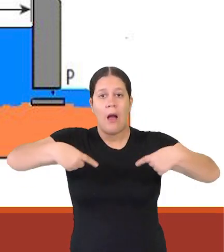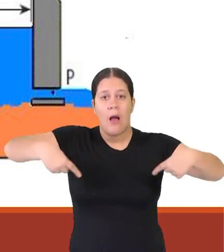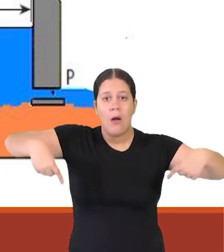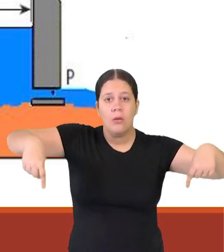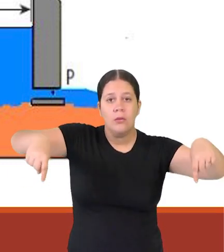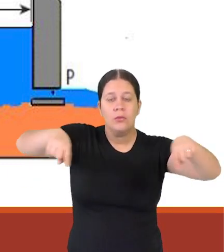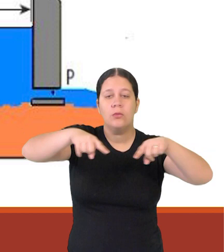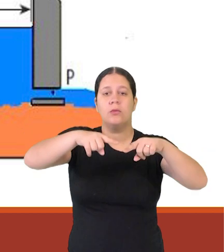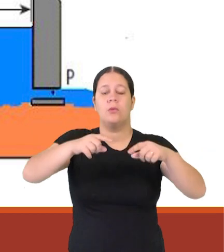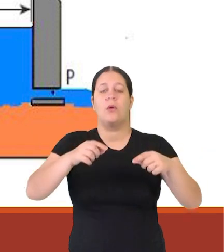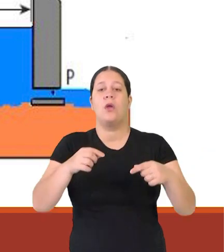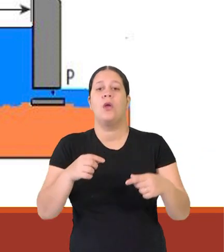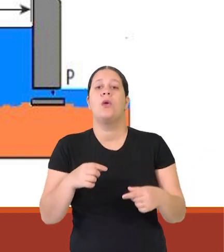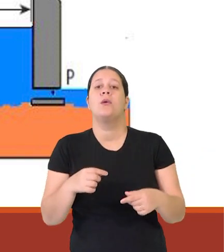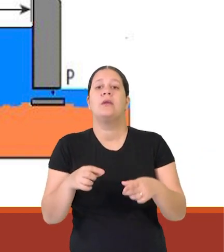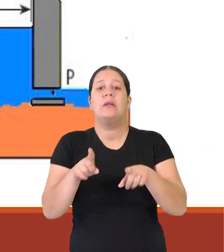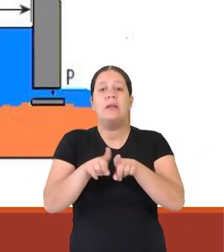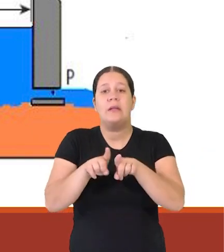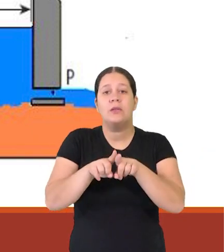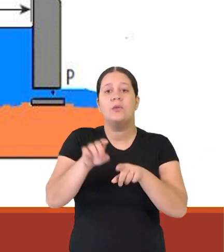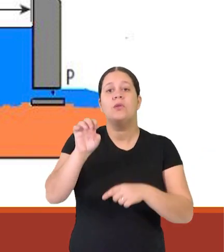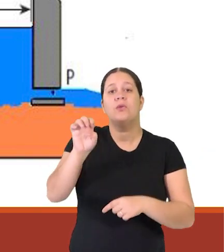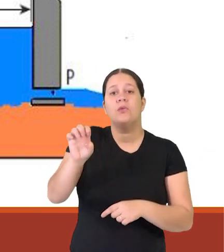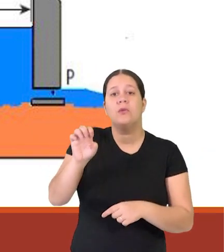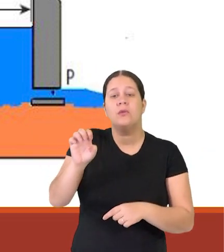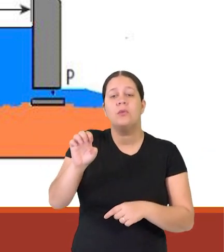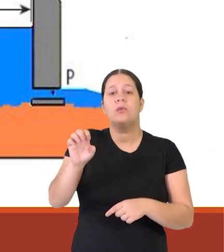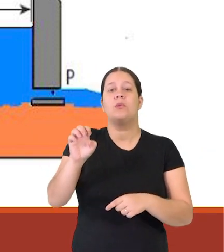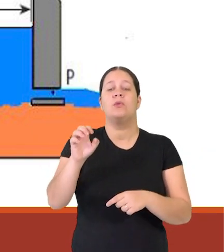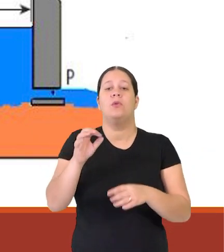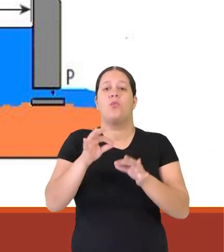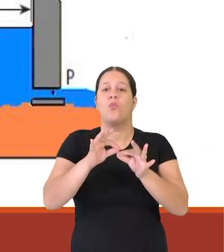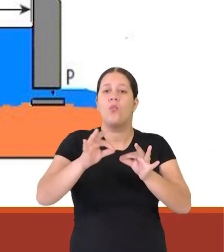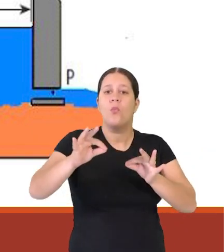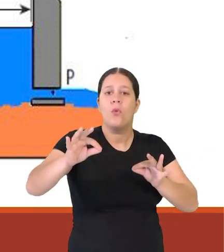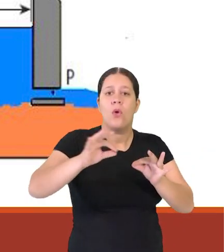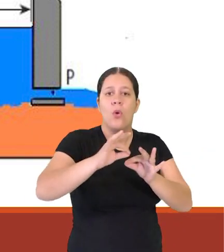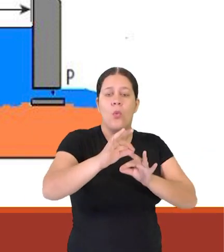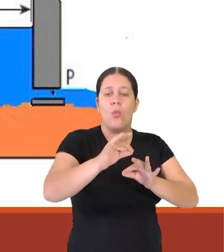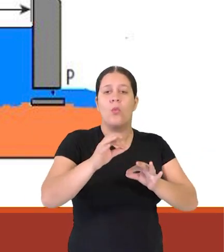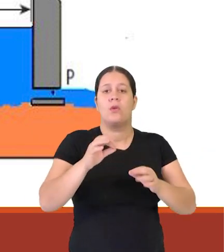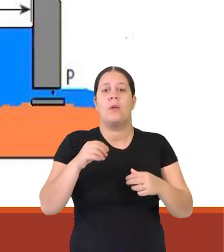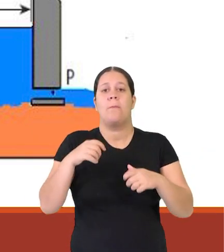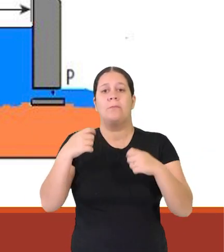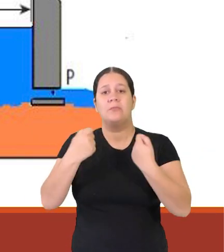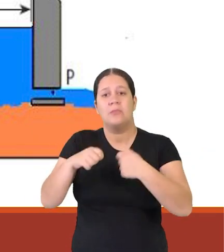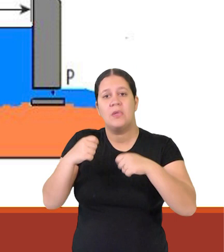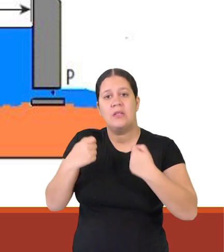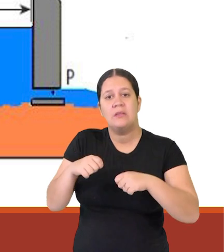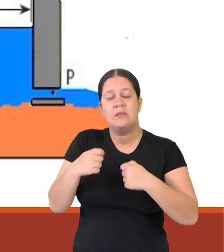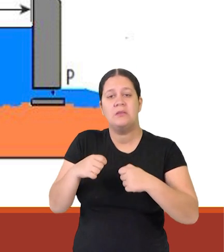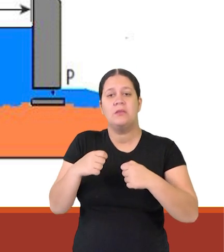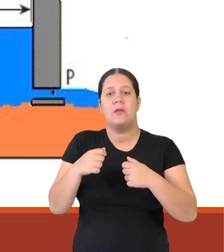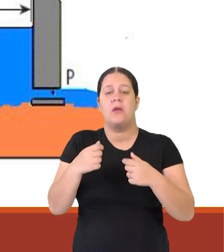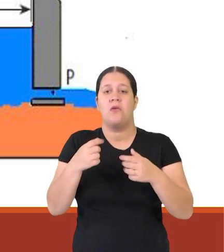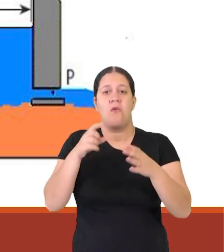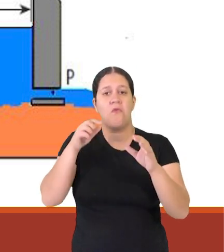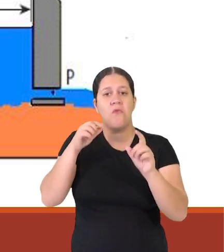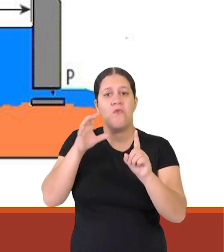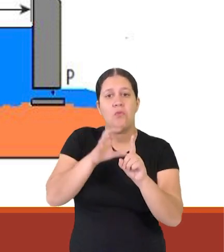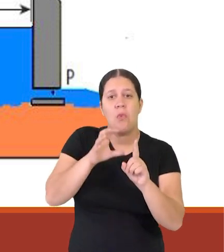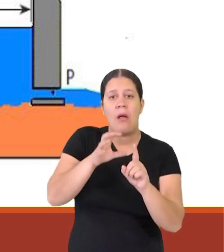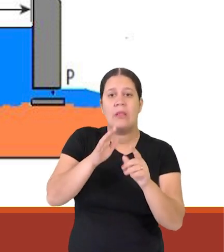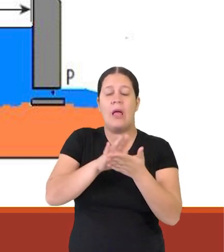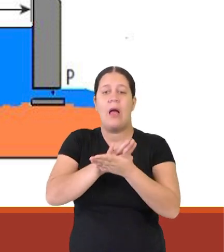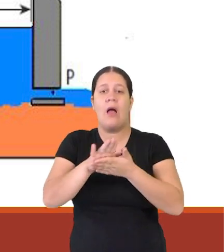novamente ao comprimento do lago. E letra E, comprimento do canal onde está o ponto P. Veja, esse comprimento também não influencia pelo simples fato de